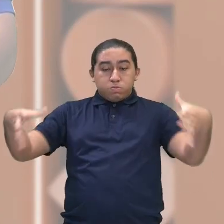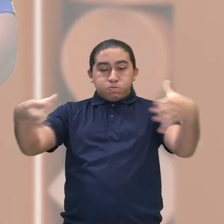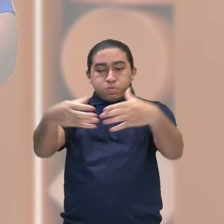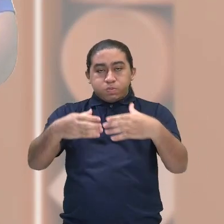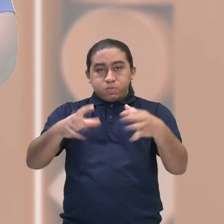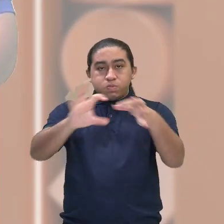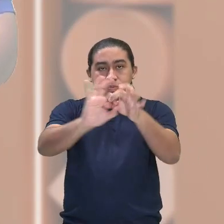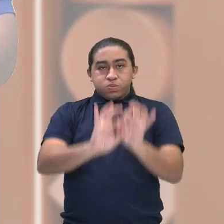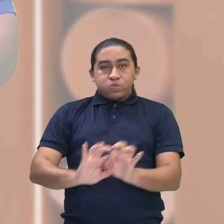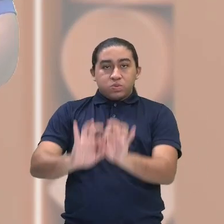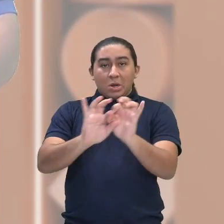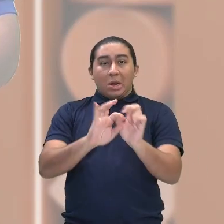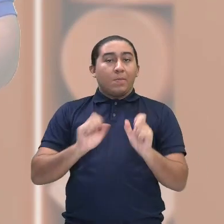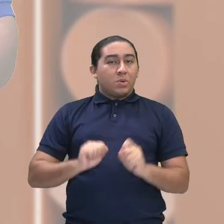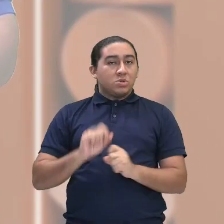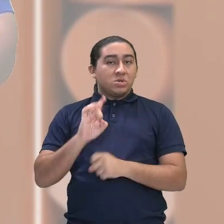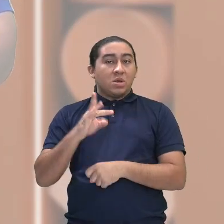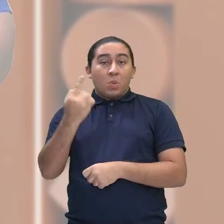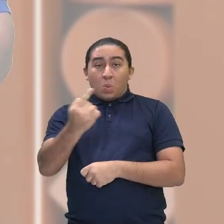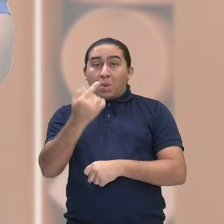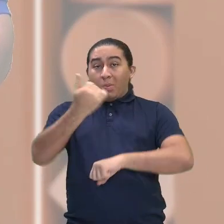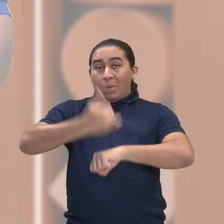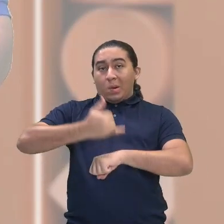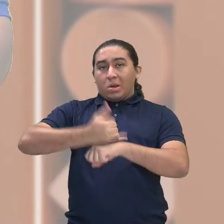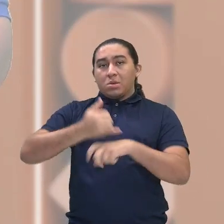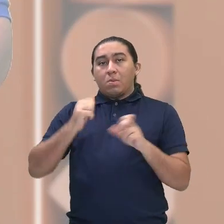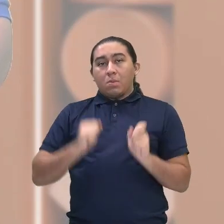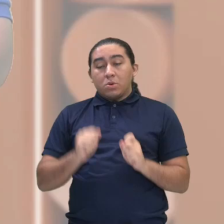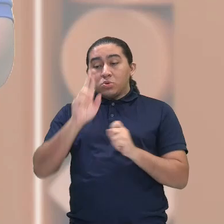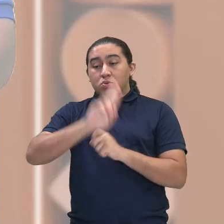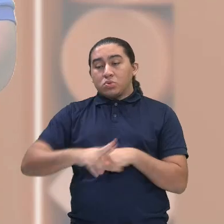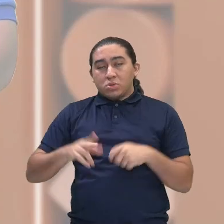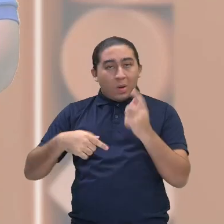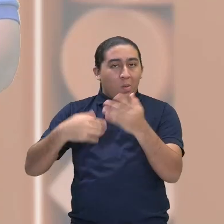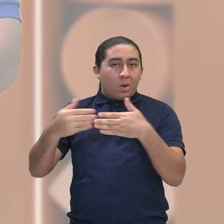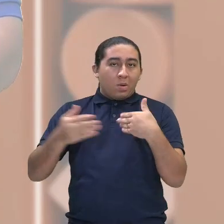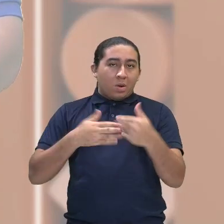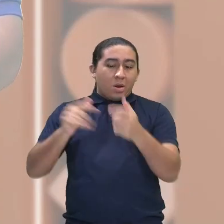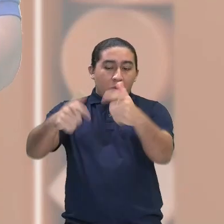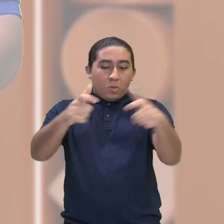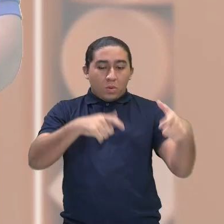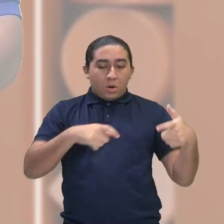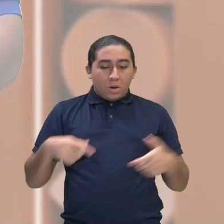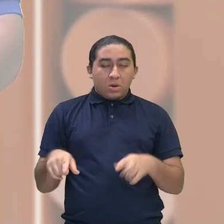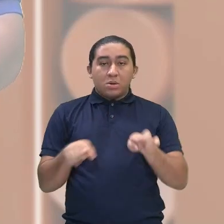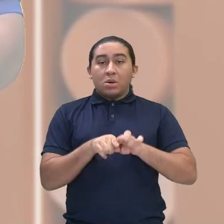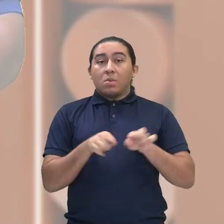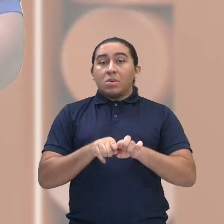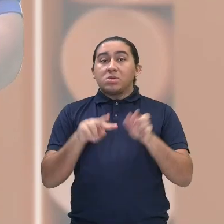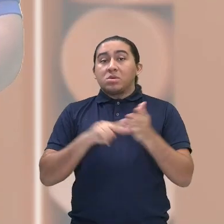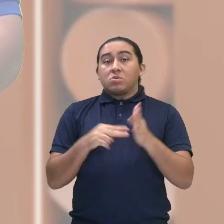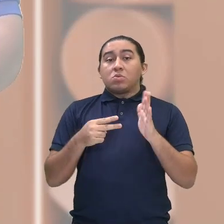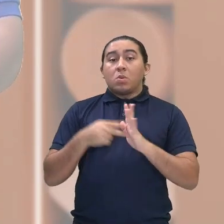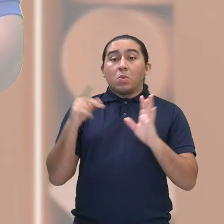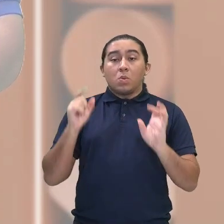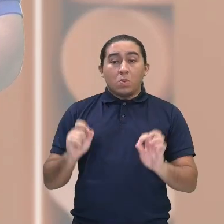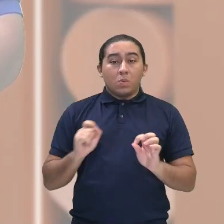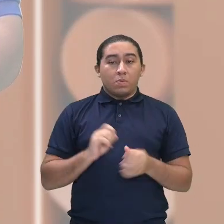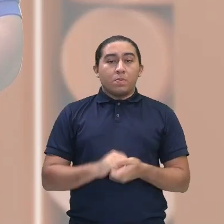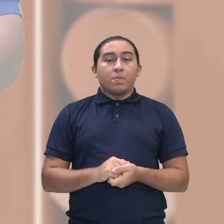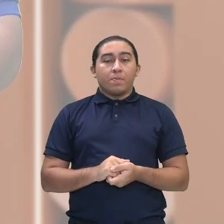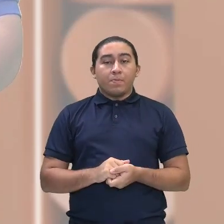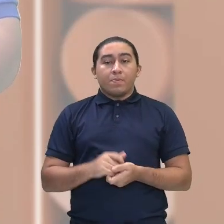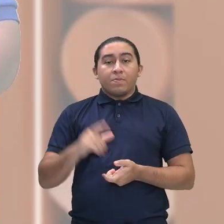existir apenas uma moeda que poderia ser utilizada em qualquer lugar e também, né, eles iam ter